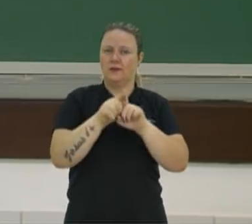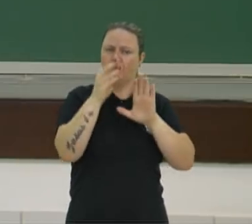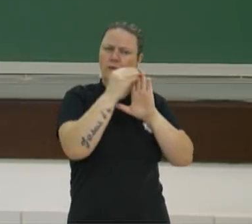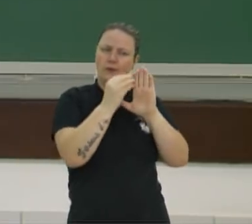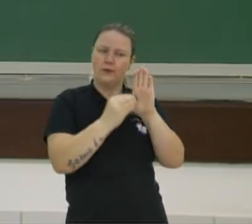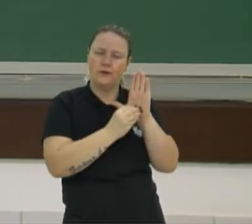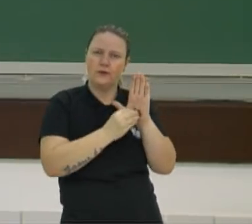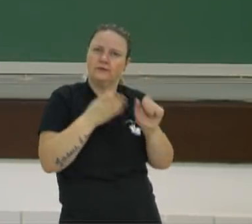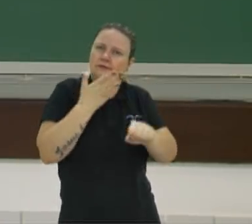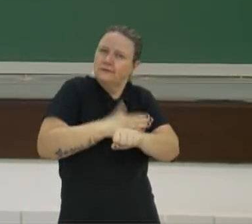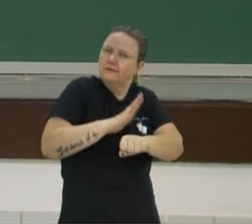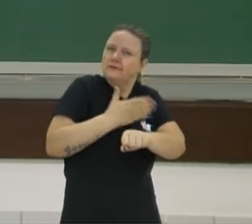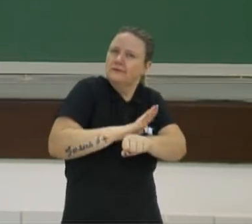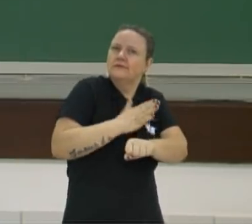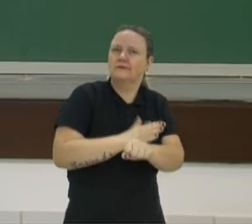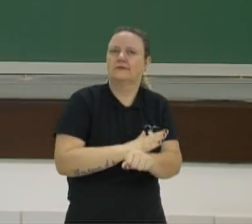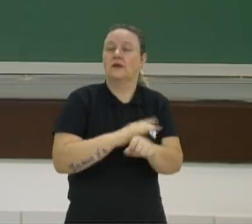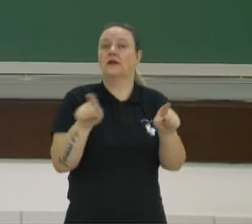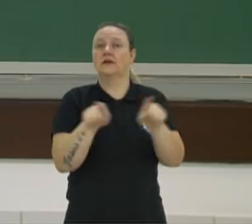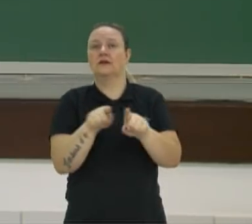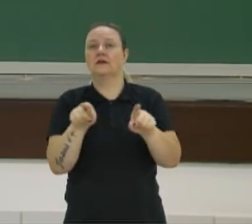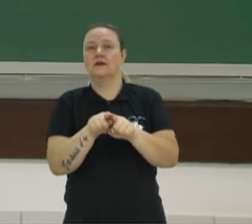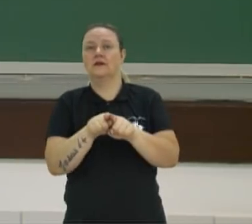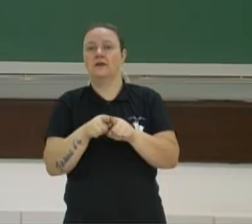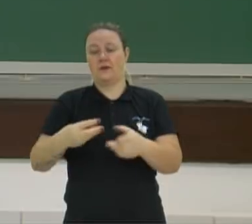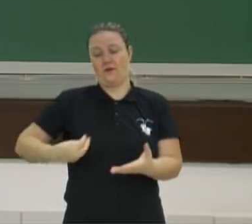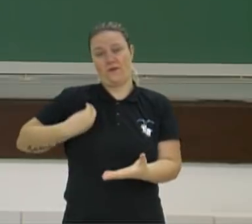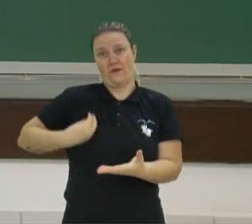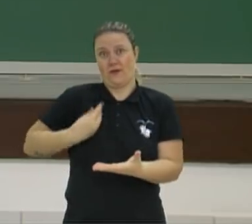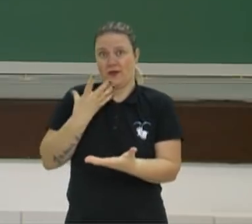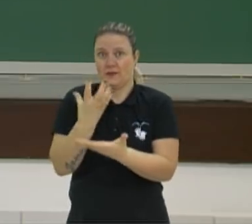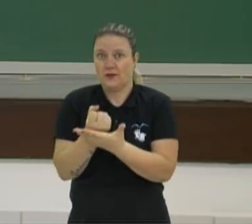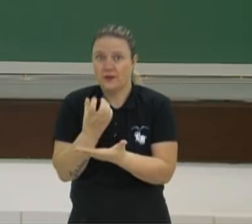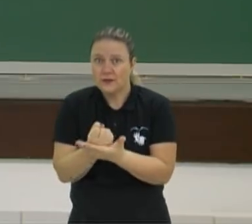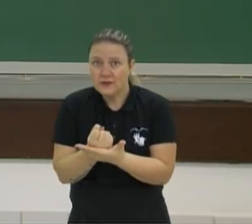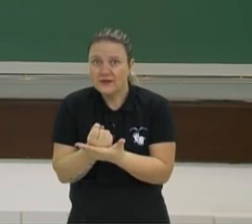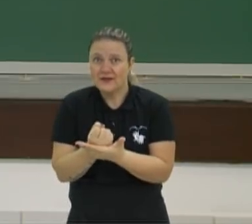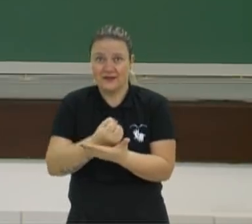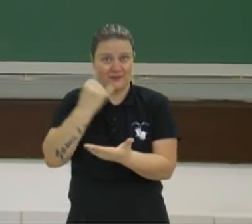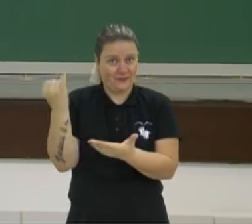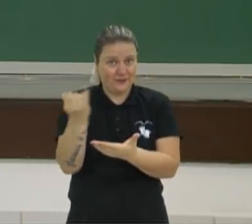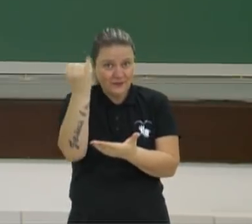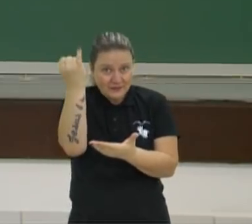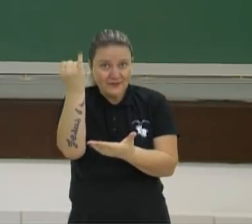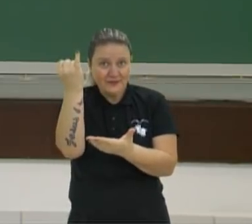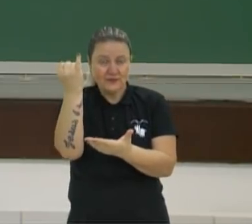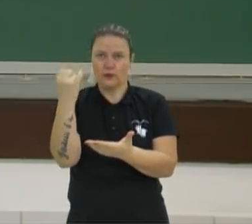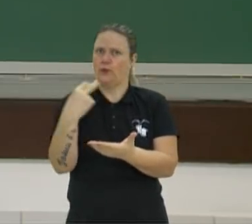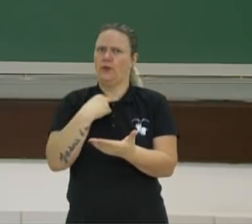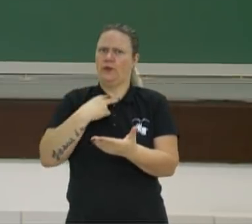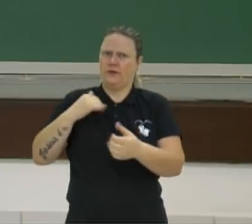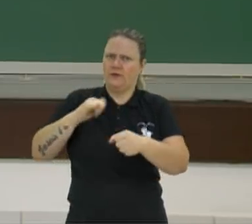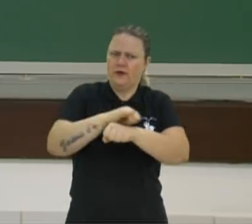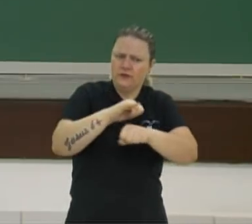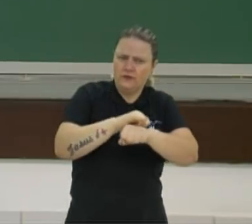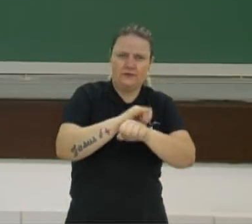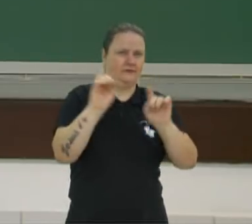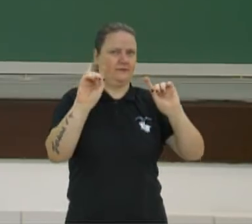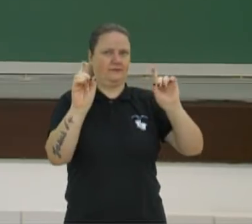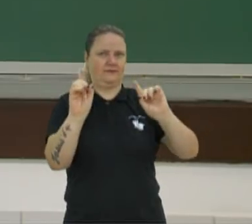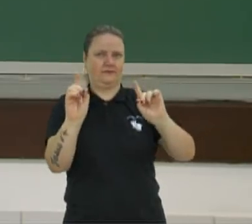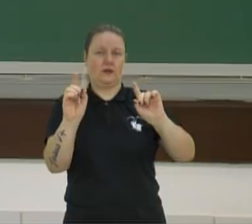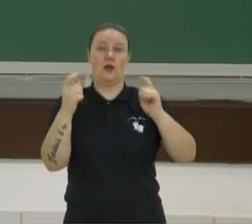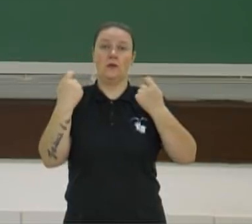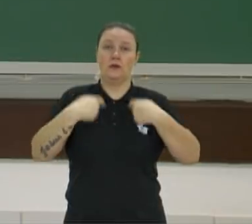exercita e também pela presença que você registra. Não fique com faltas, hein? Aproveite os demais recursos, veja o